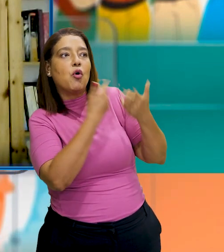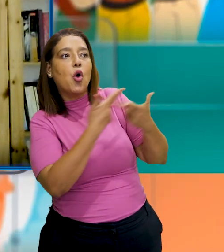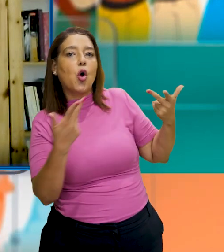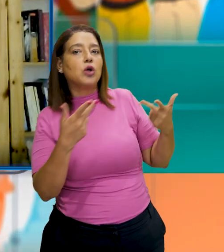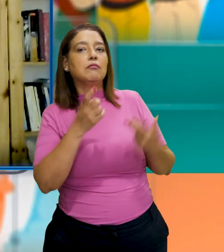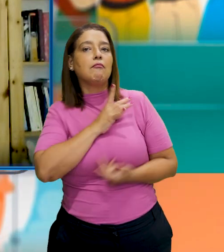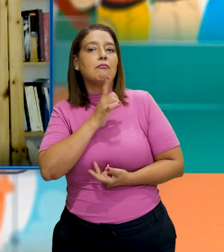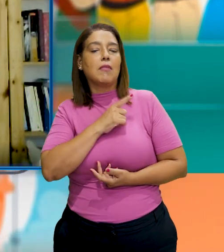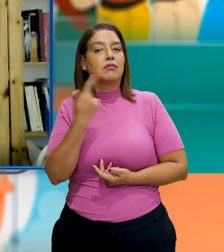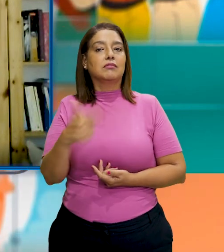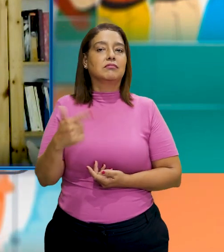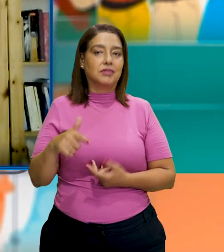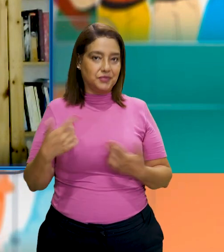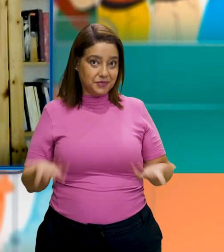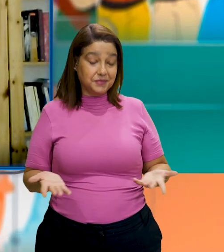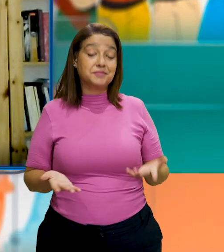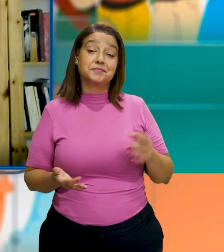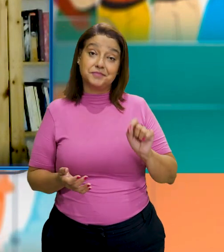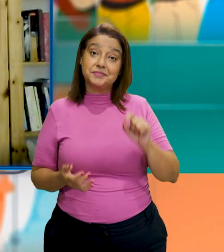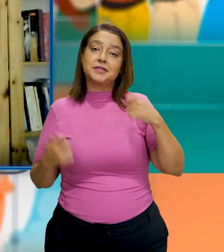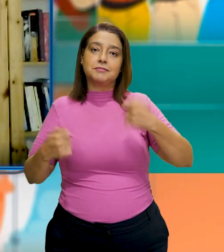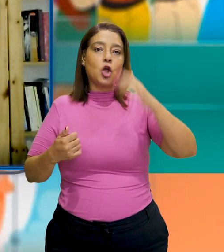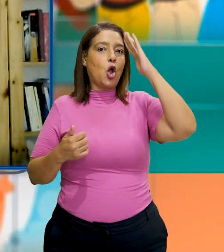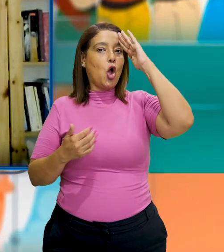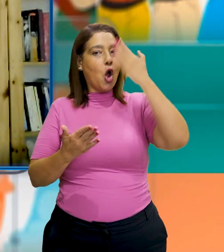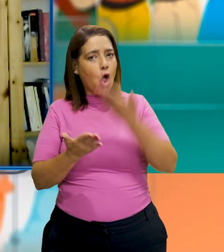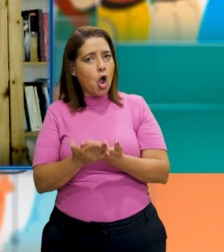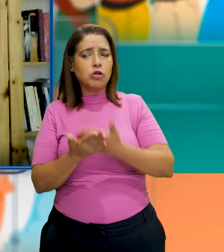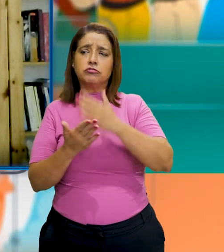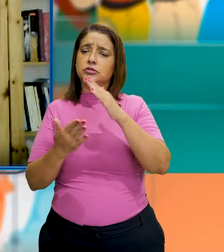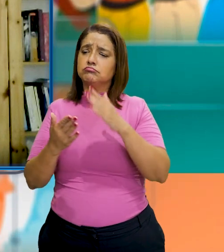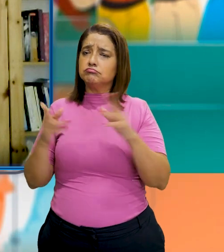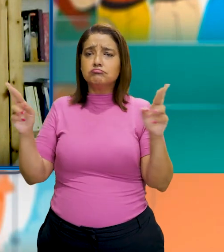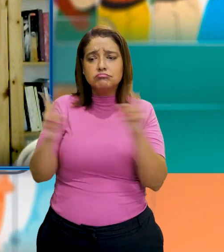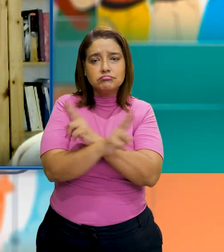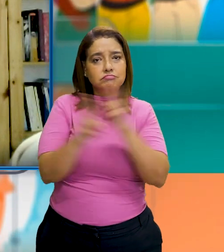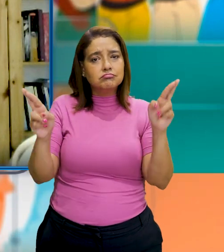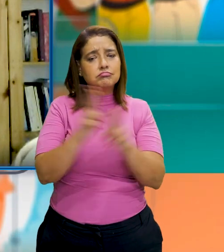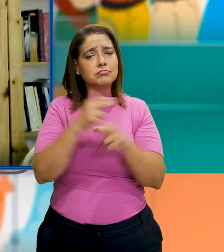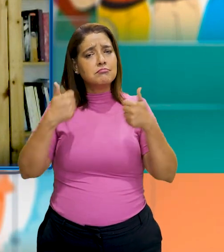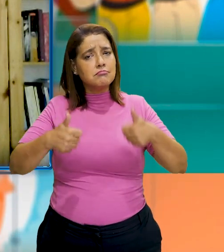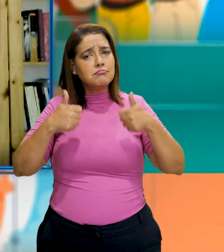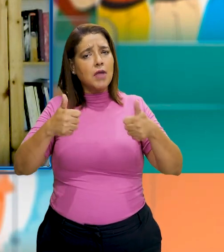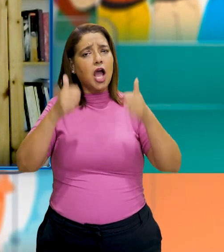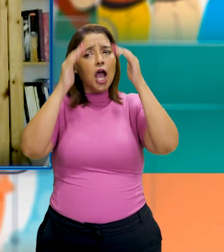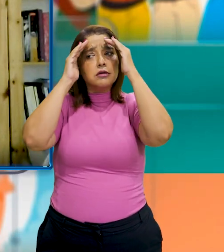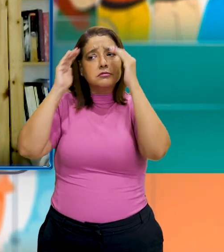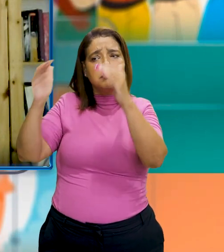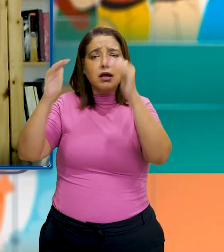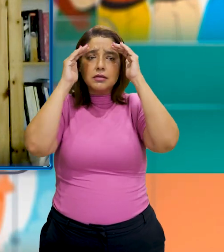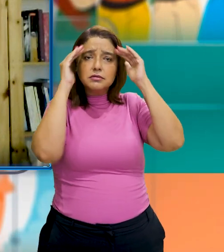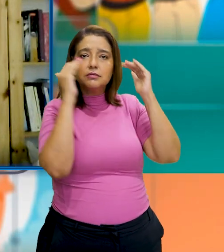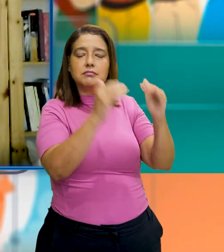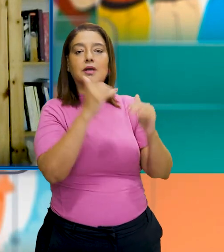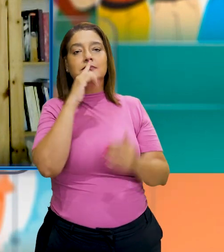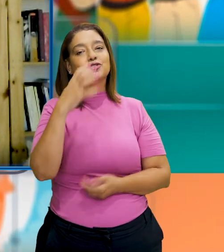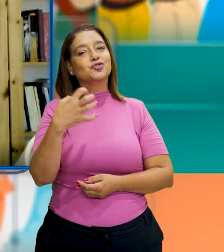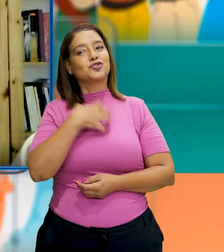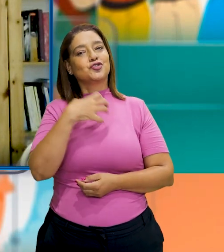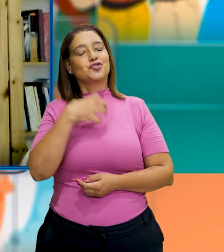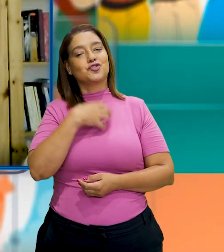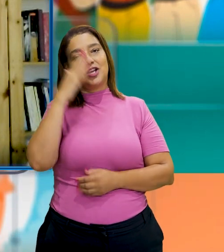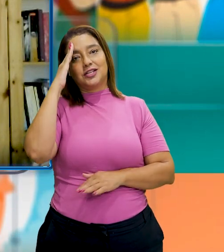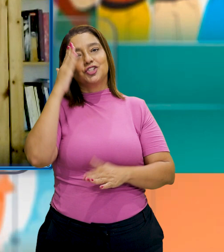informação. Essa convicção ocorre quando as pessoas confiam umas nas outras e se respeitam. E isso gera